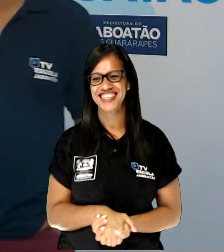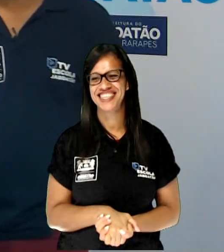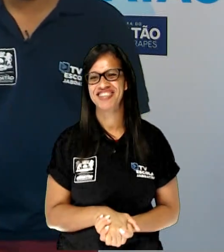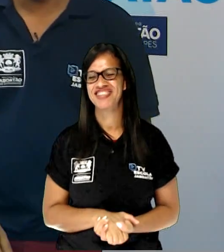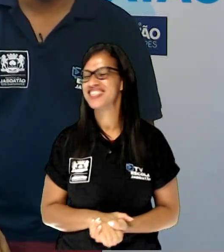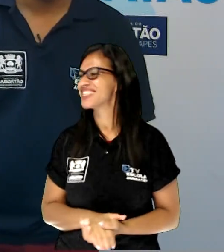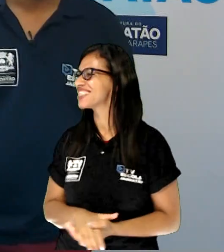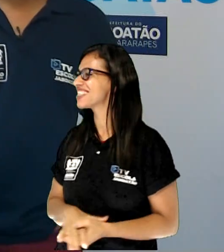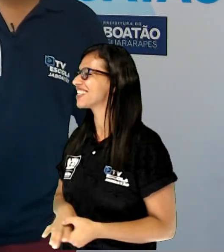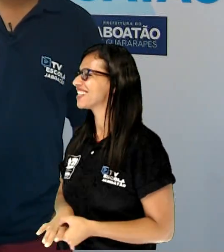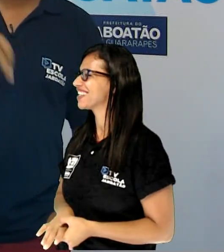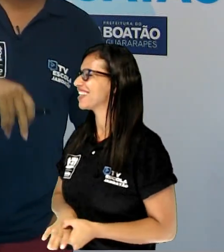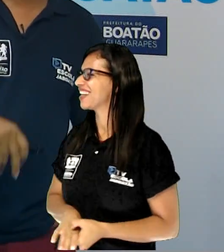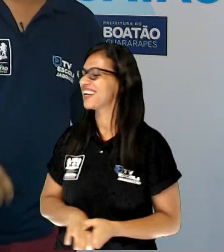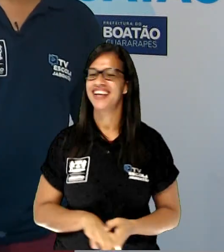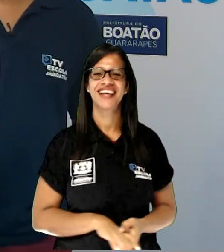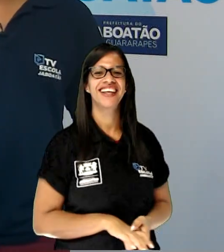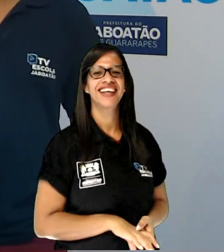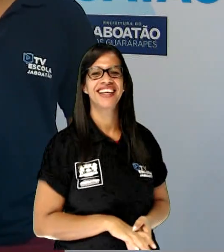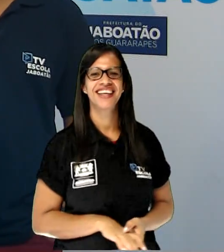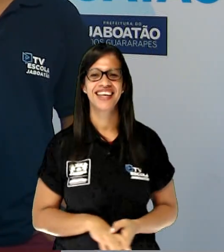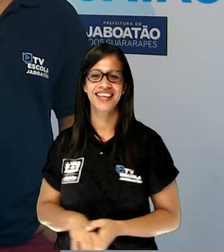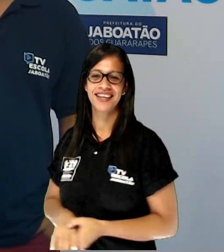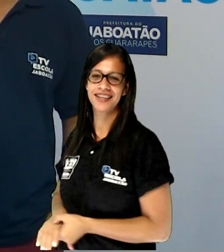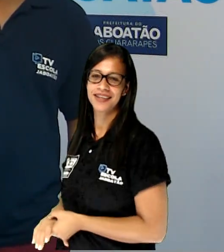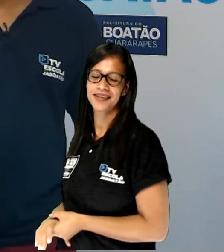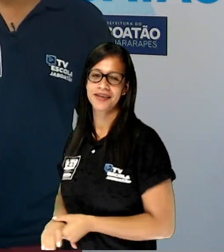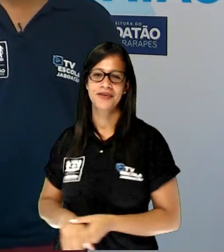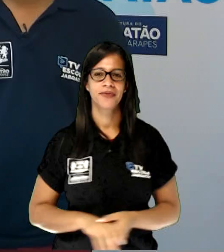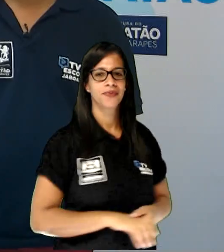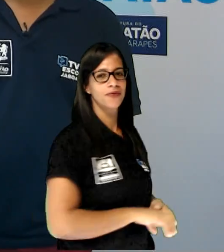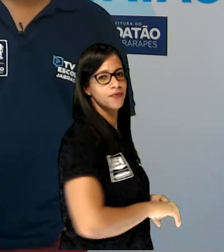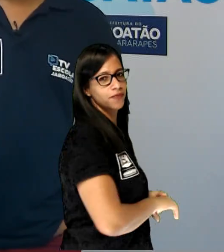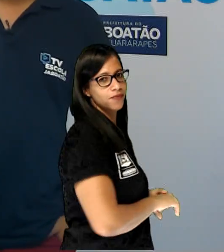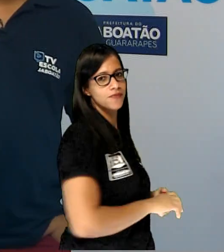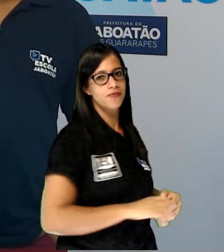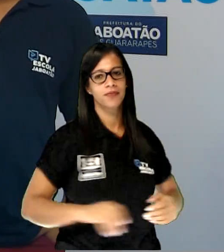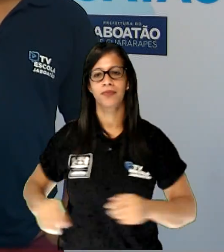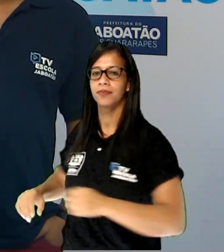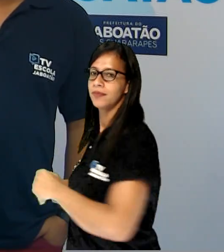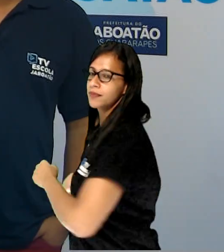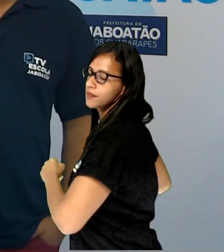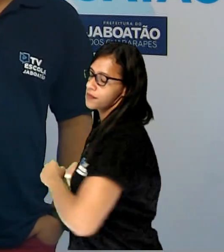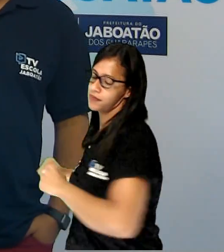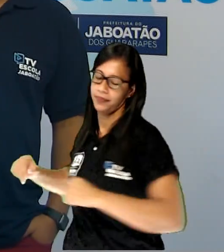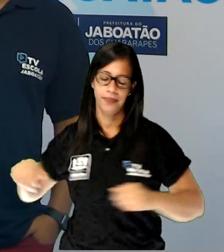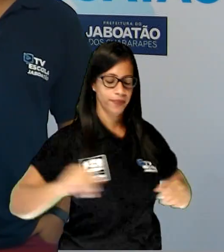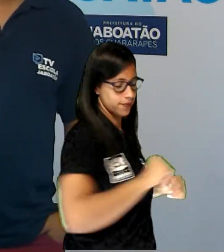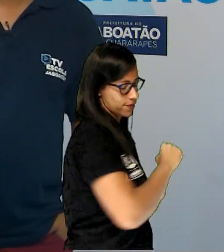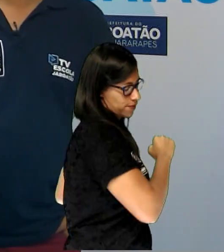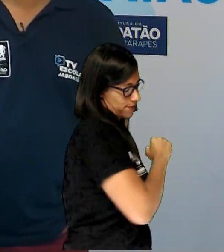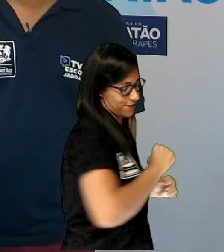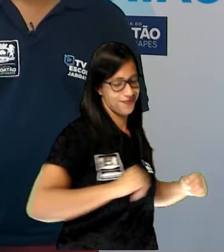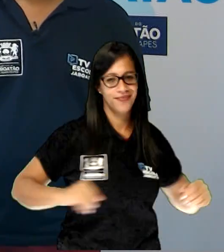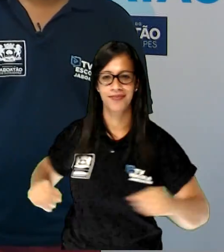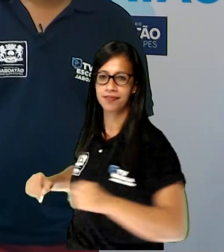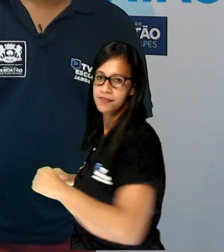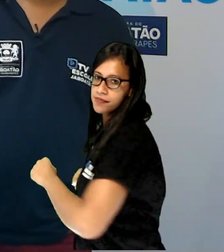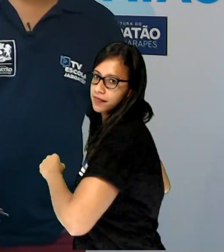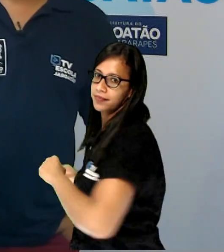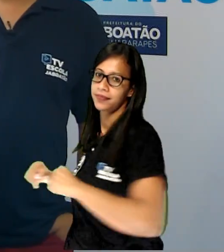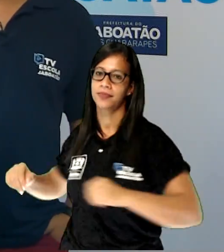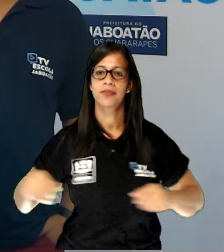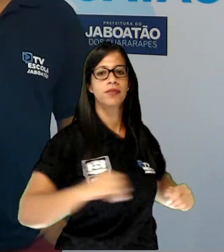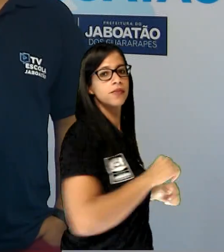Fala o seguinte, professor. Vou voltar Vamos daí. resumir essa parte aí. Está muito grande mesmo. Eu estava querendo cortar. Vamos cortar isso